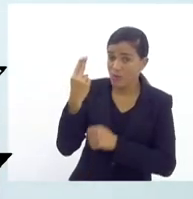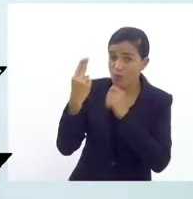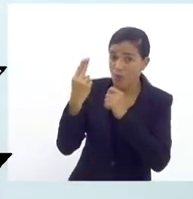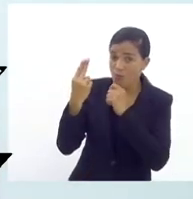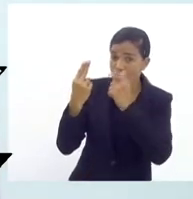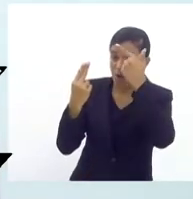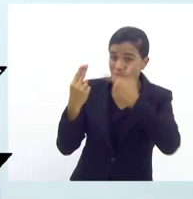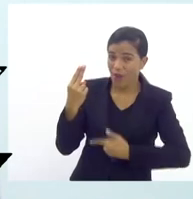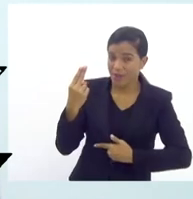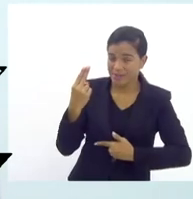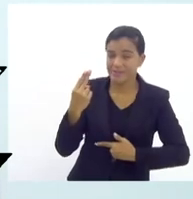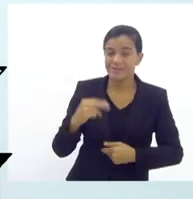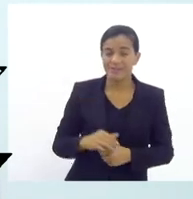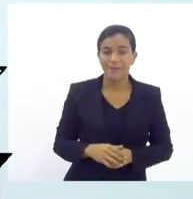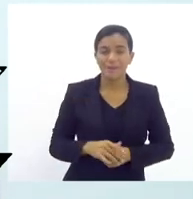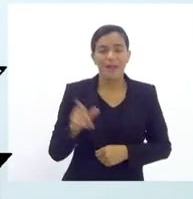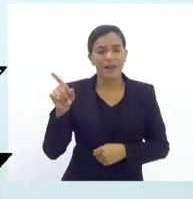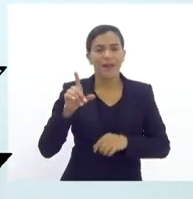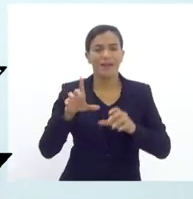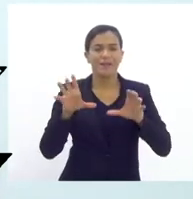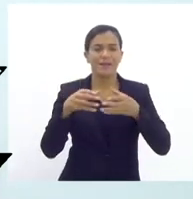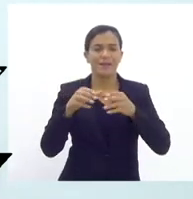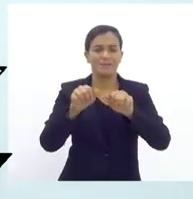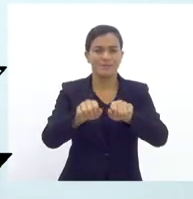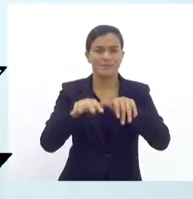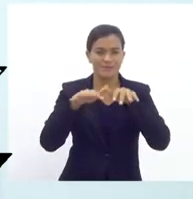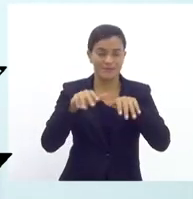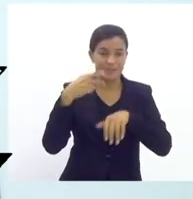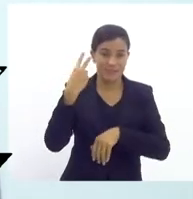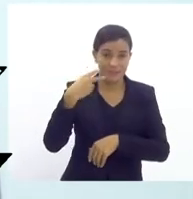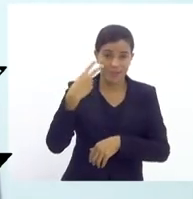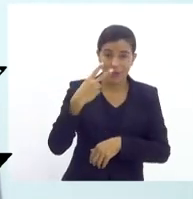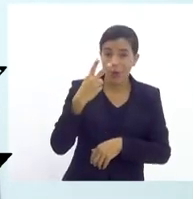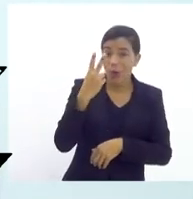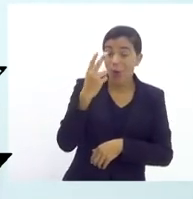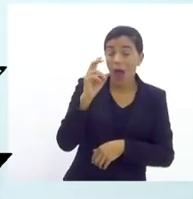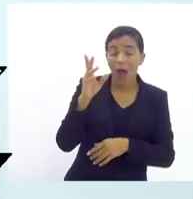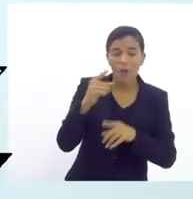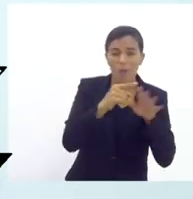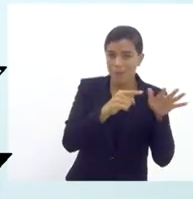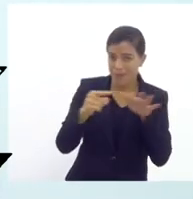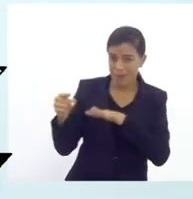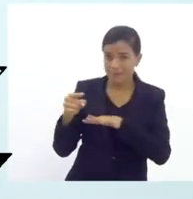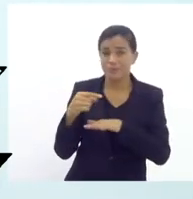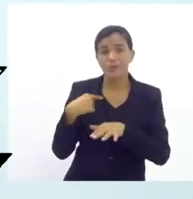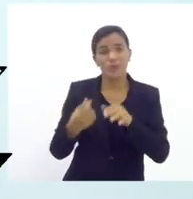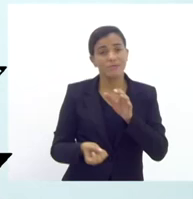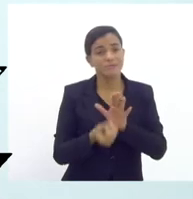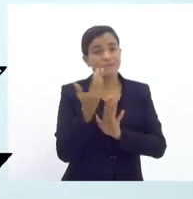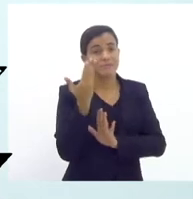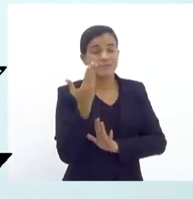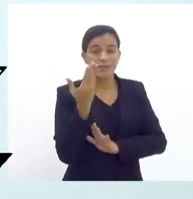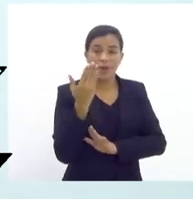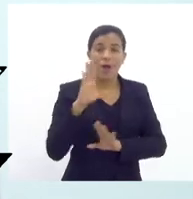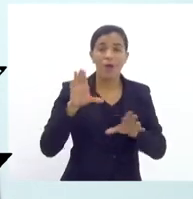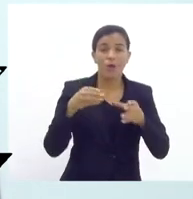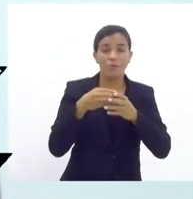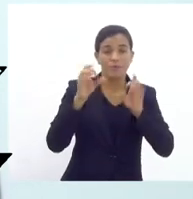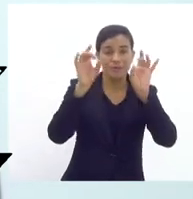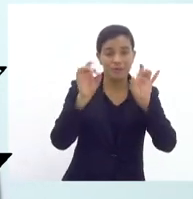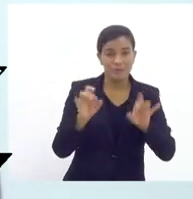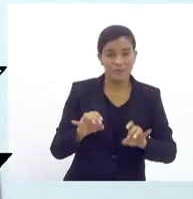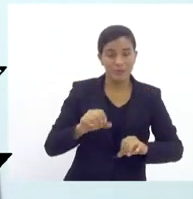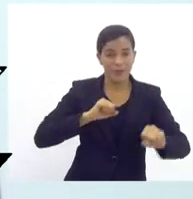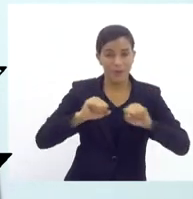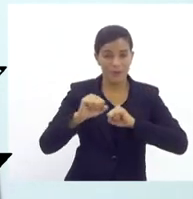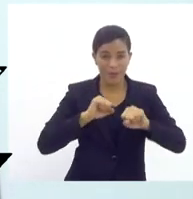por isso lá na Câmara de Vereadores na sexta-feira passada hoje está fazendo oito dias nós lançamos a comissão especial de